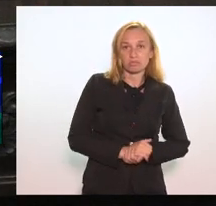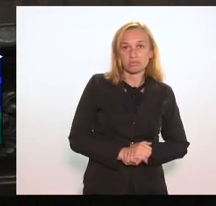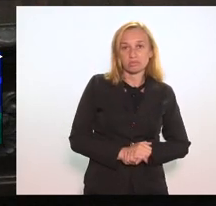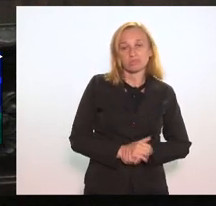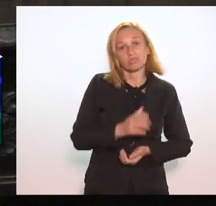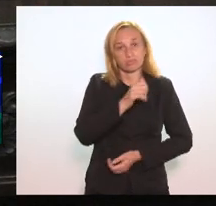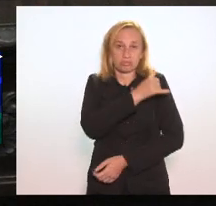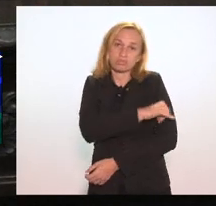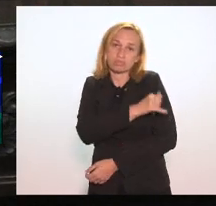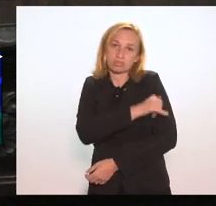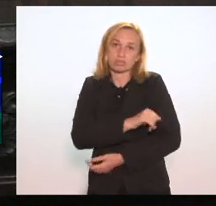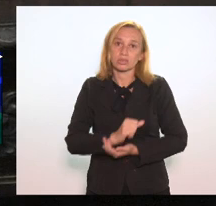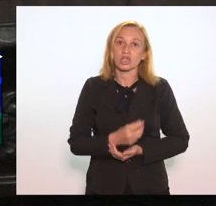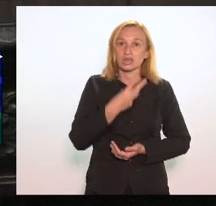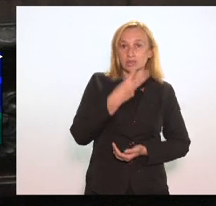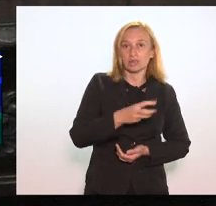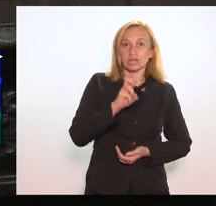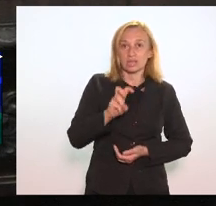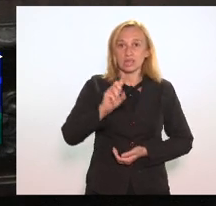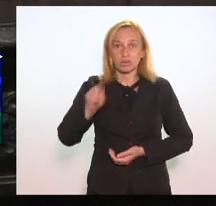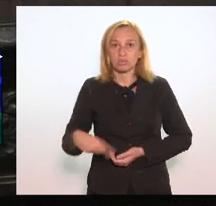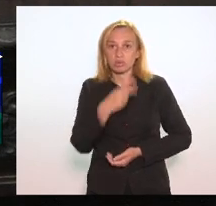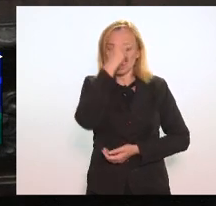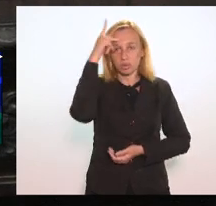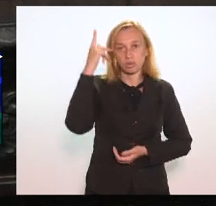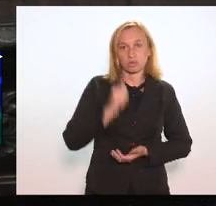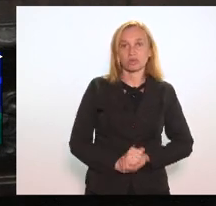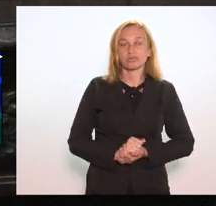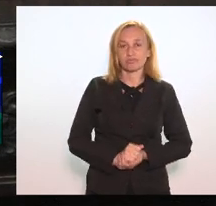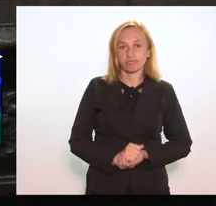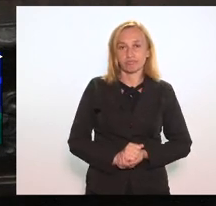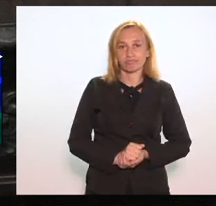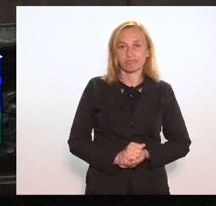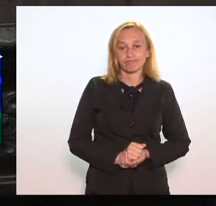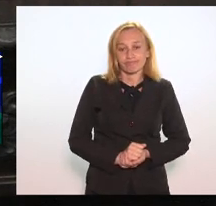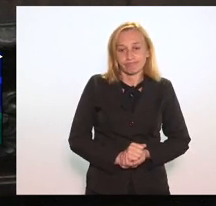o Rio de Janeiro 35 mil pessoas